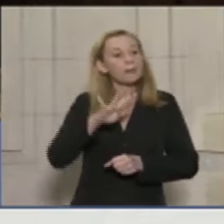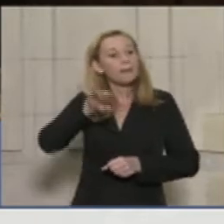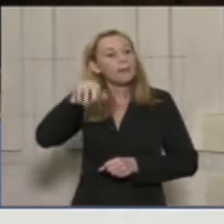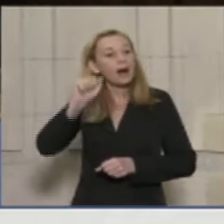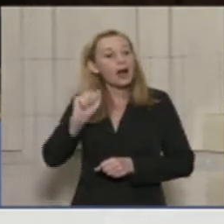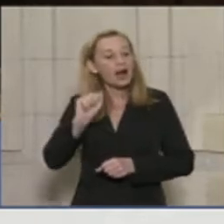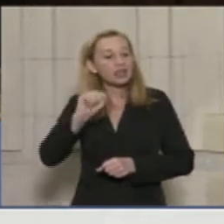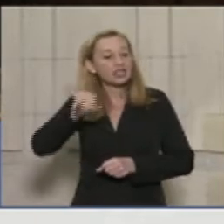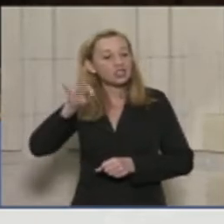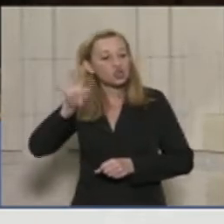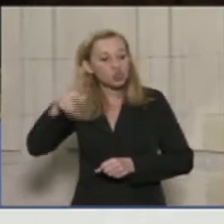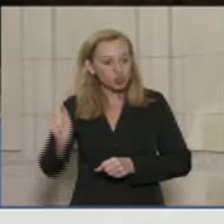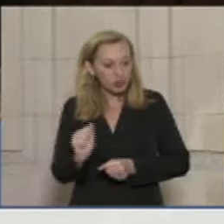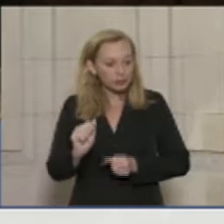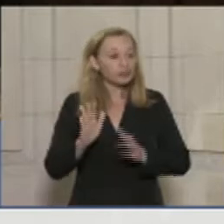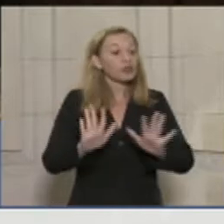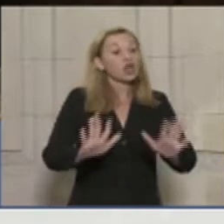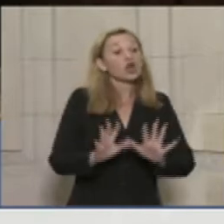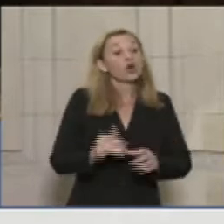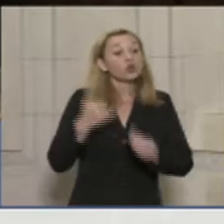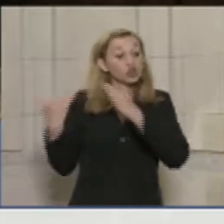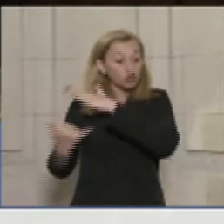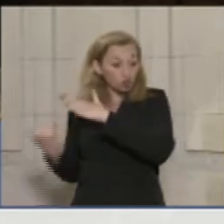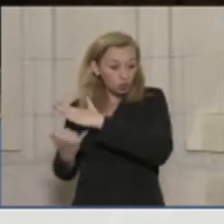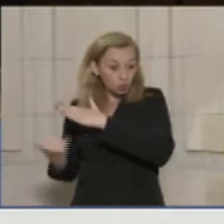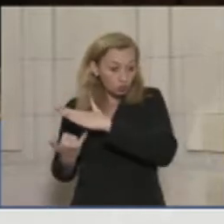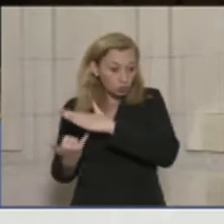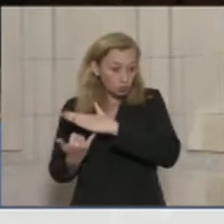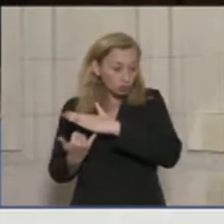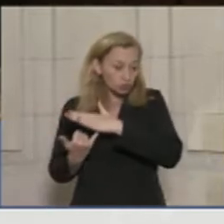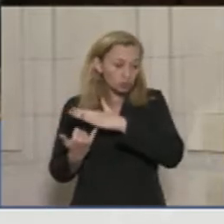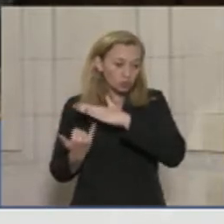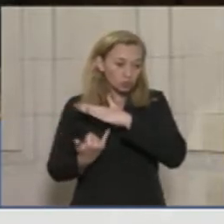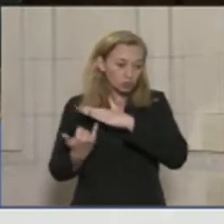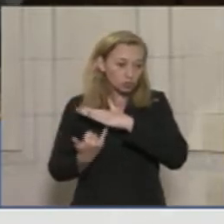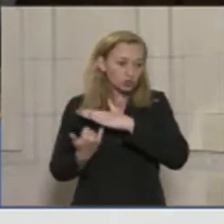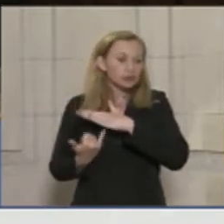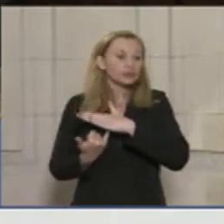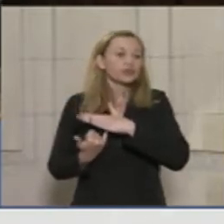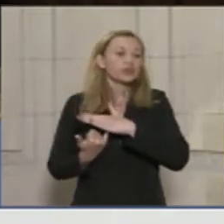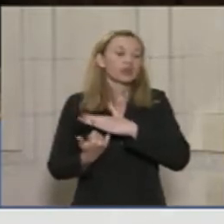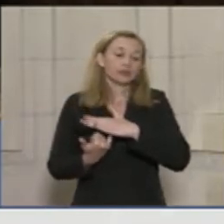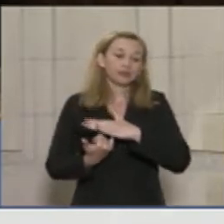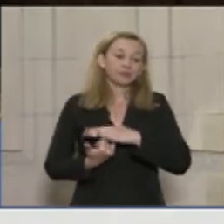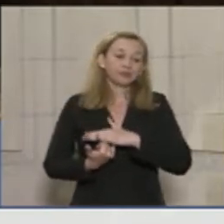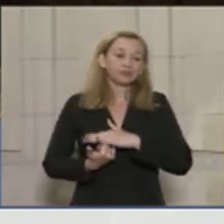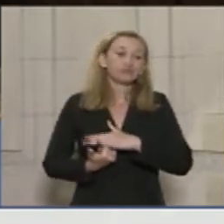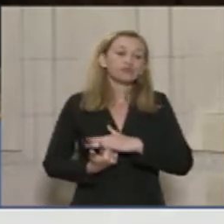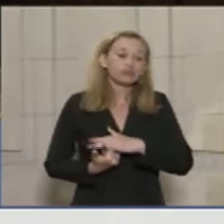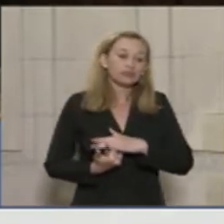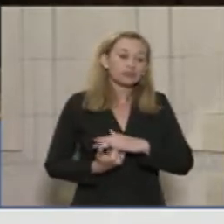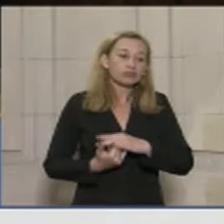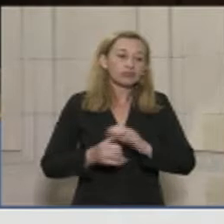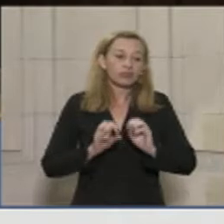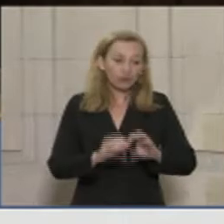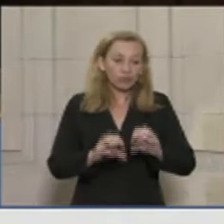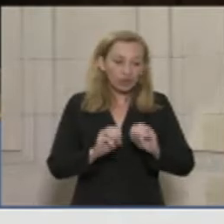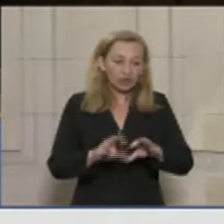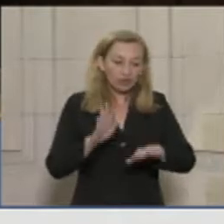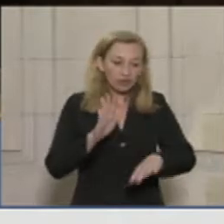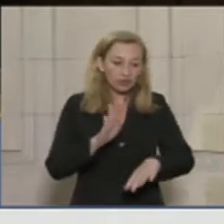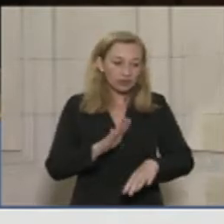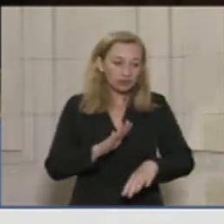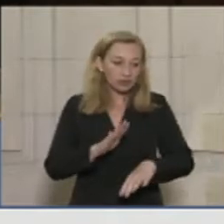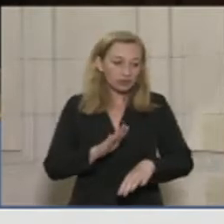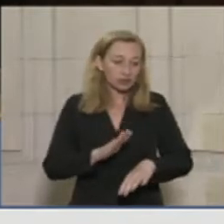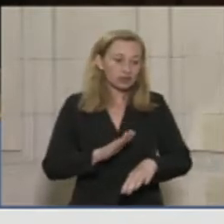o Instituto de Educação está para muito além de um grande complexo arquitetônico educacional.